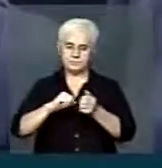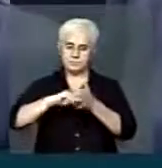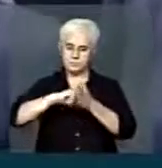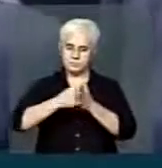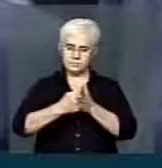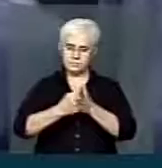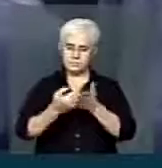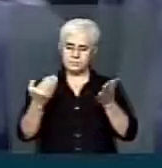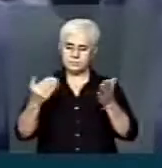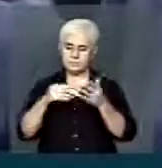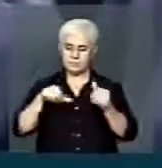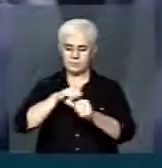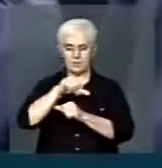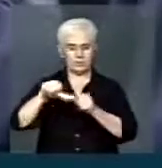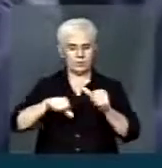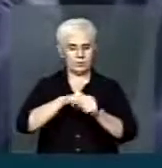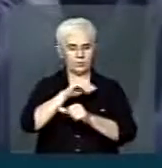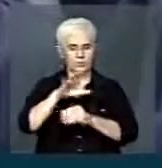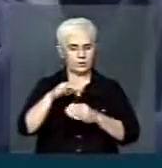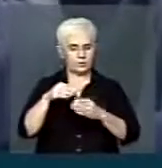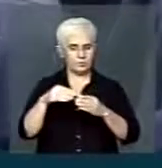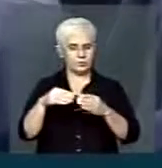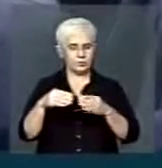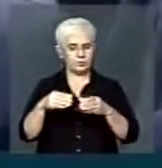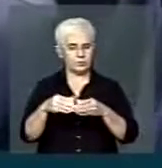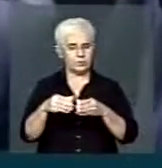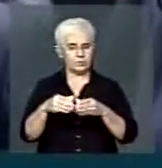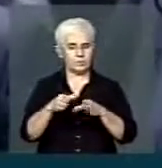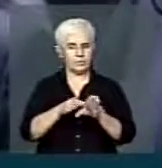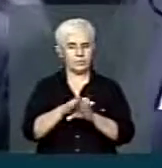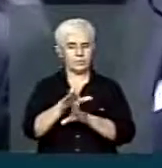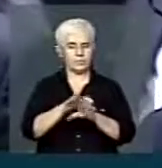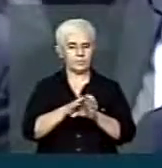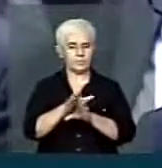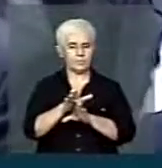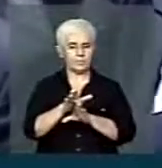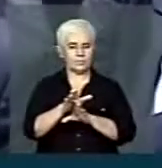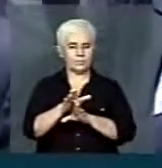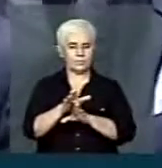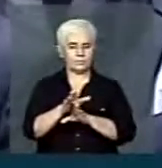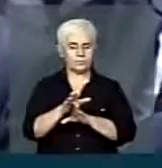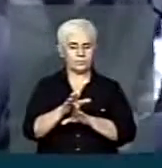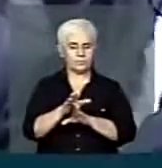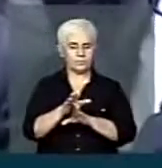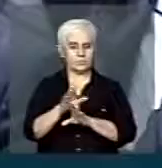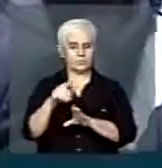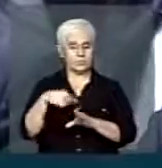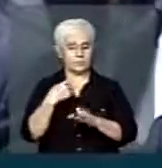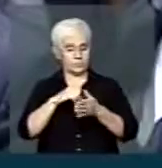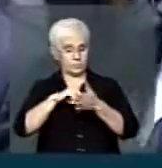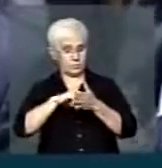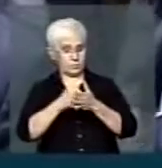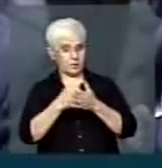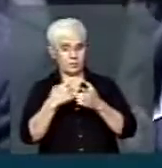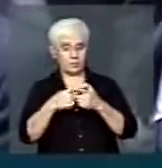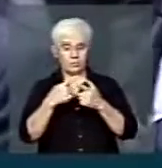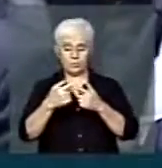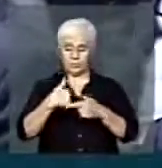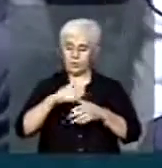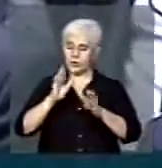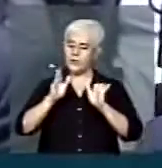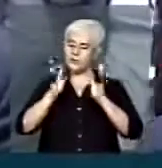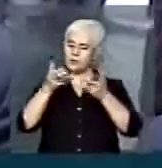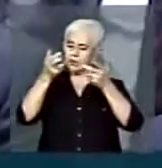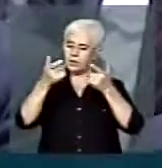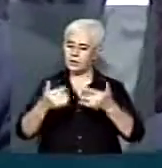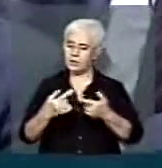obstrução, nós vamos sair da obstrução. Nós estamos saindo da obstrução exatamente pelaquilo que eu já disse,